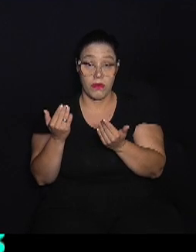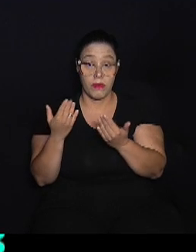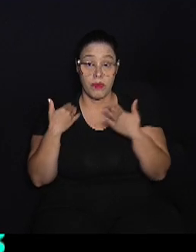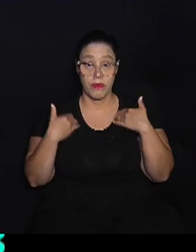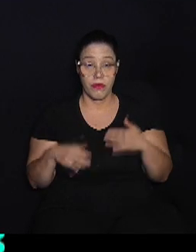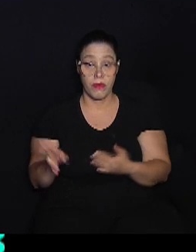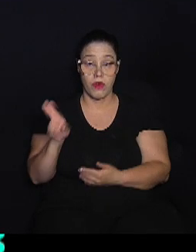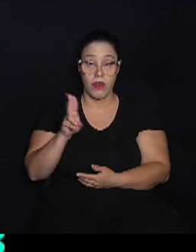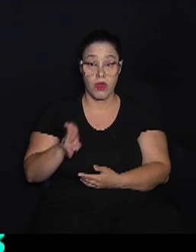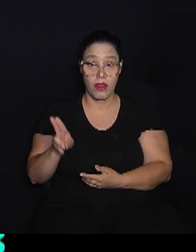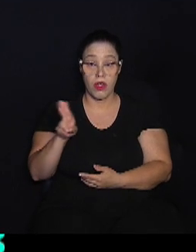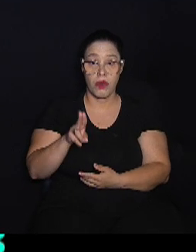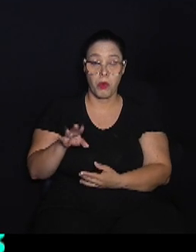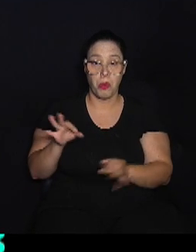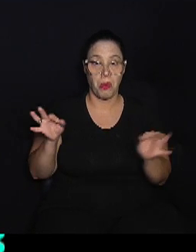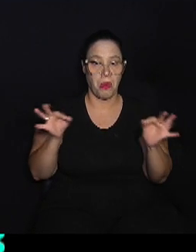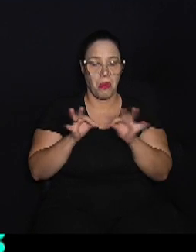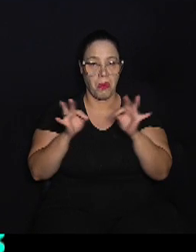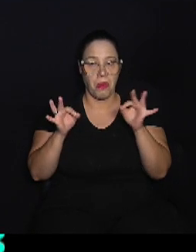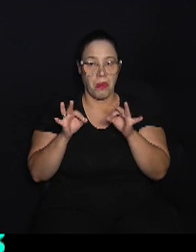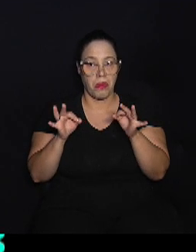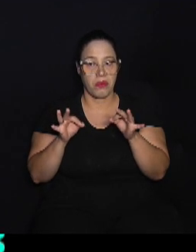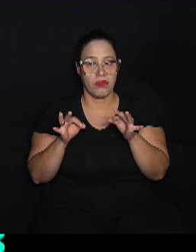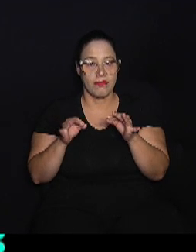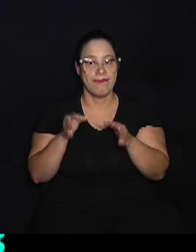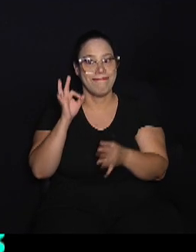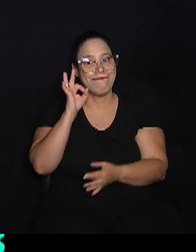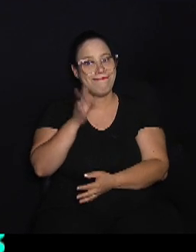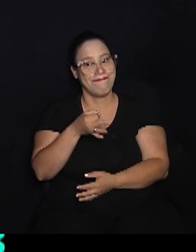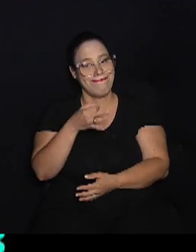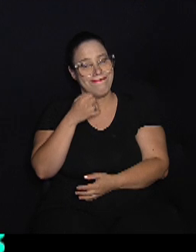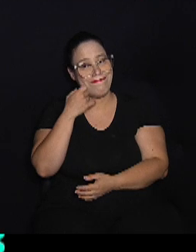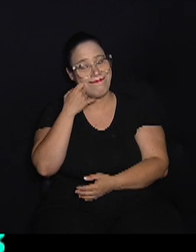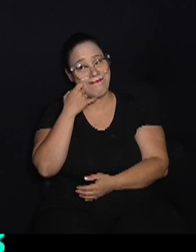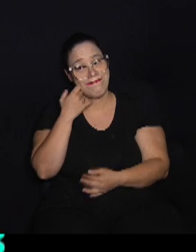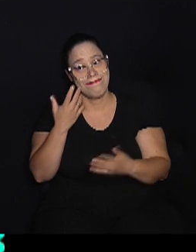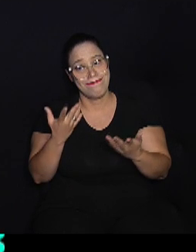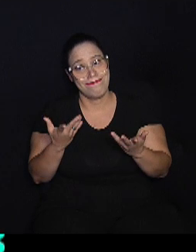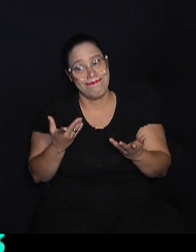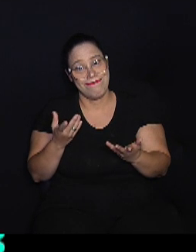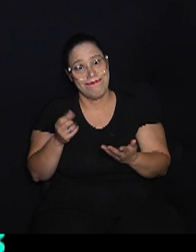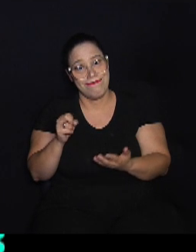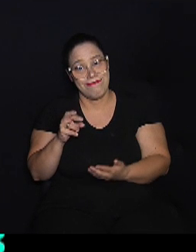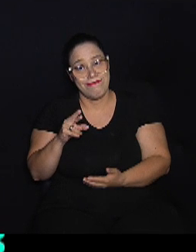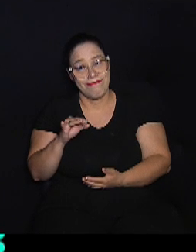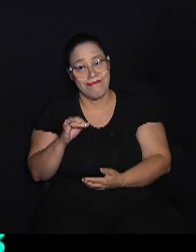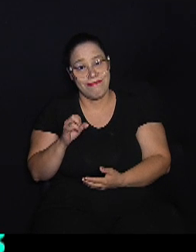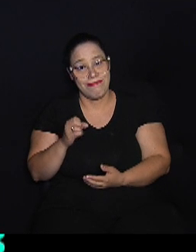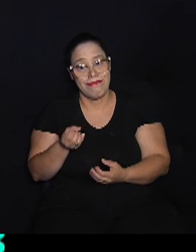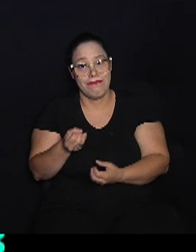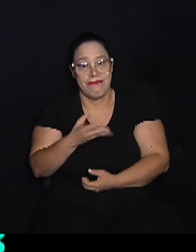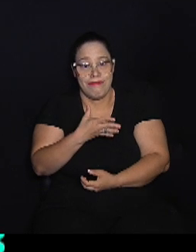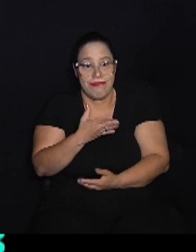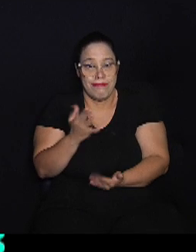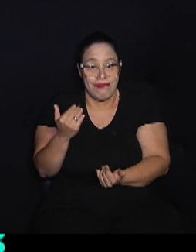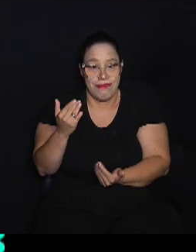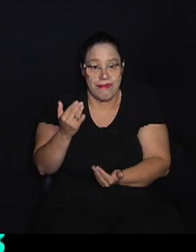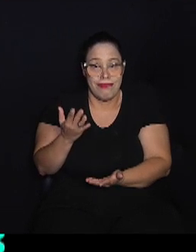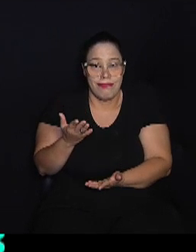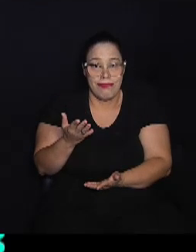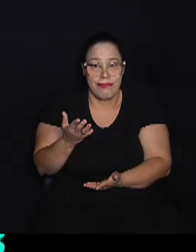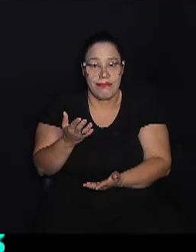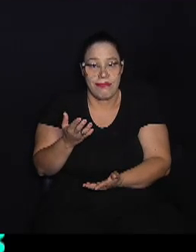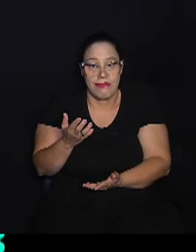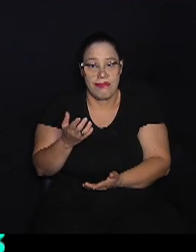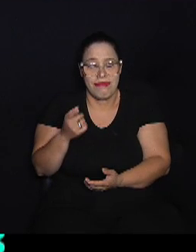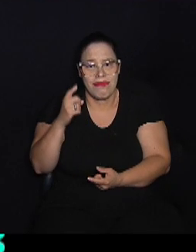usa um produto milagroso e, claro, dá certo. Agora, Sue, versão mais nova de Elizabeth, fica